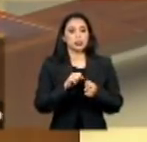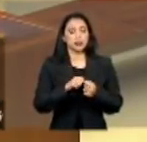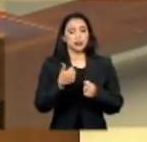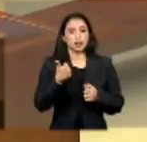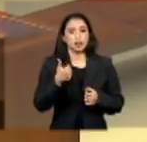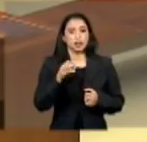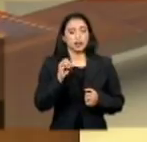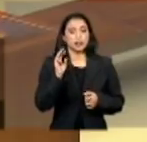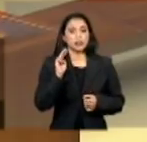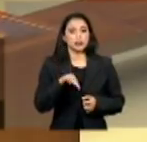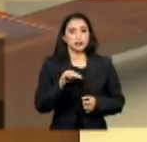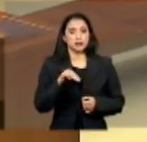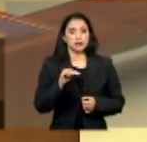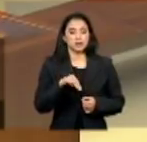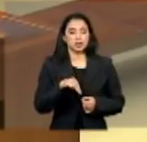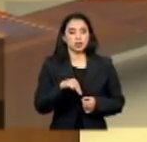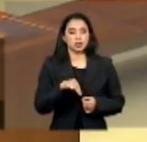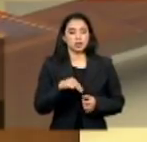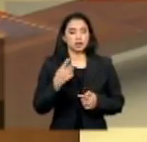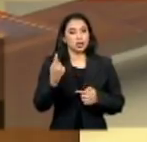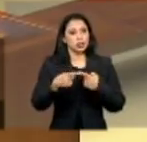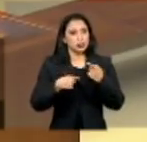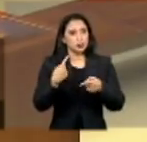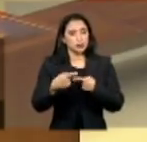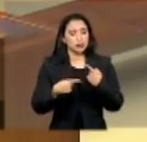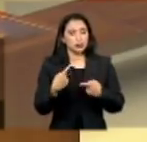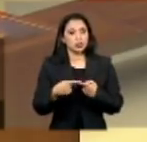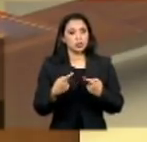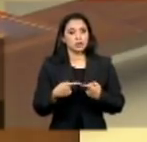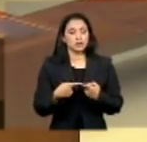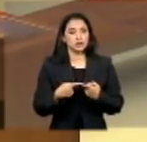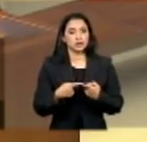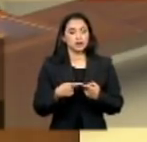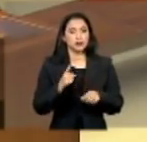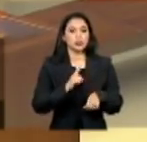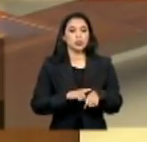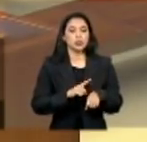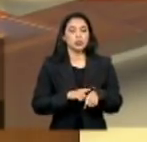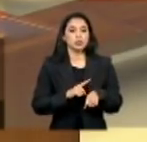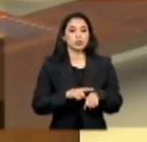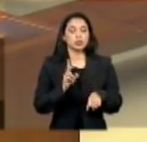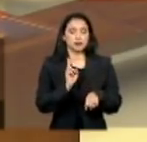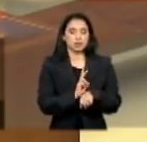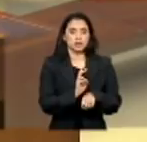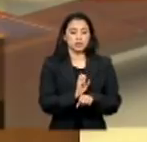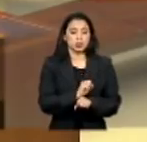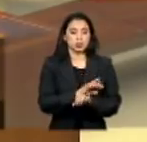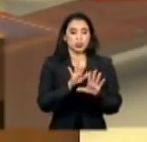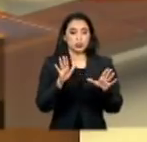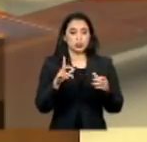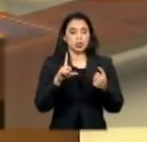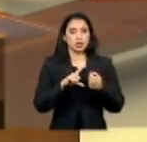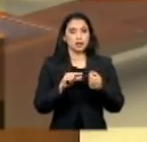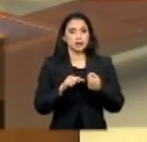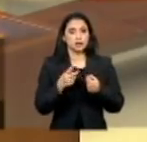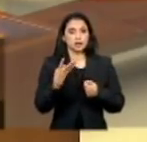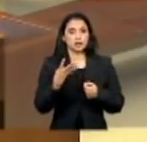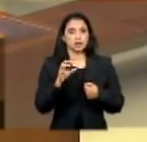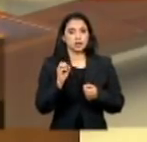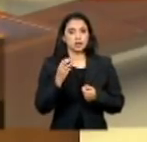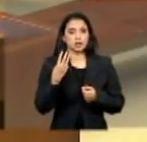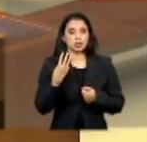prorrogáveis por igual período o tempo de manifestação da defesa deixando claro que o artigo 403 trata de